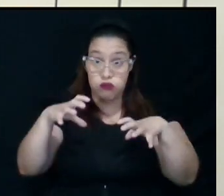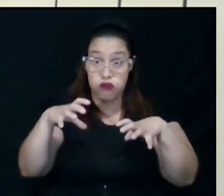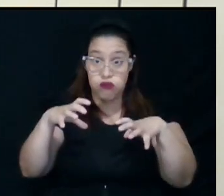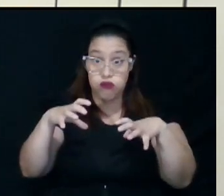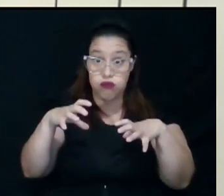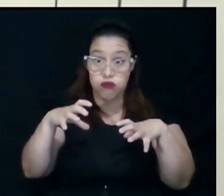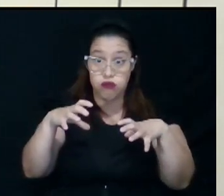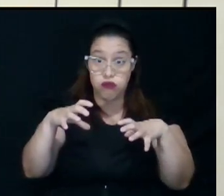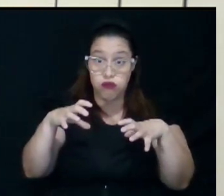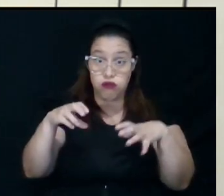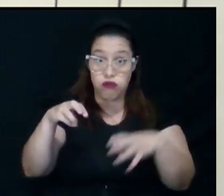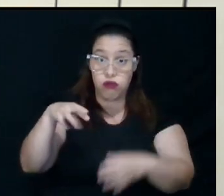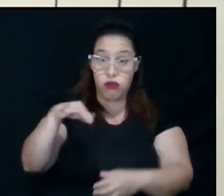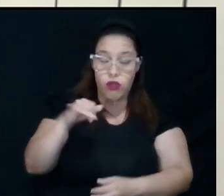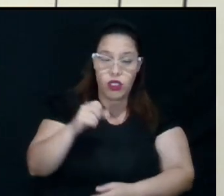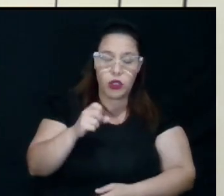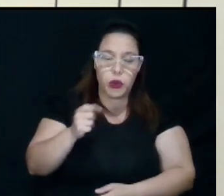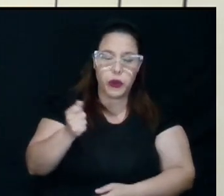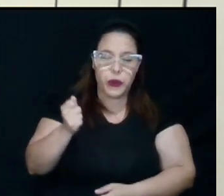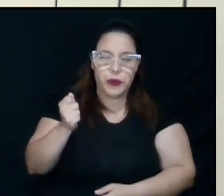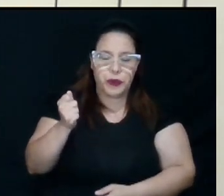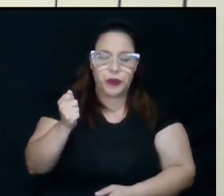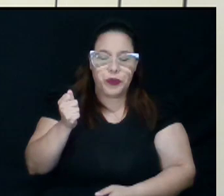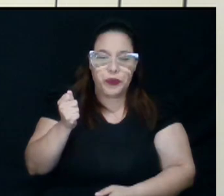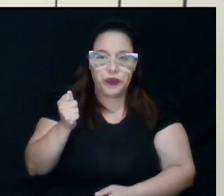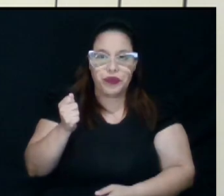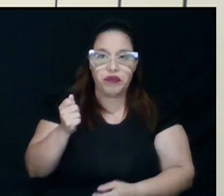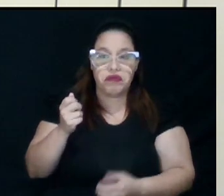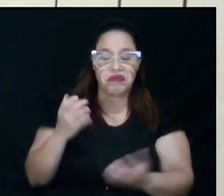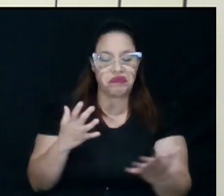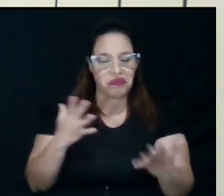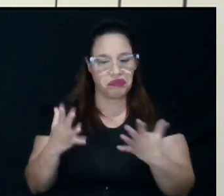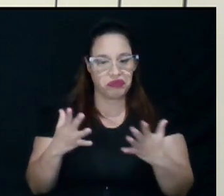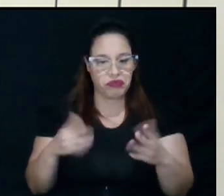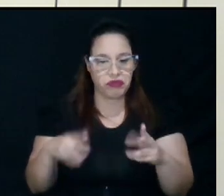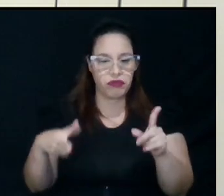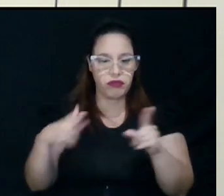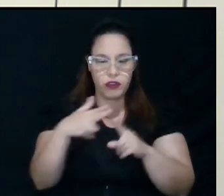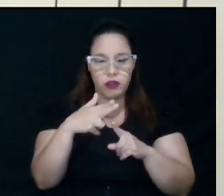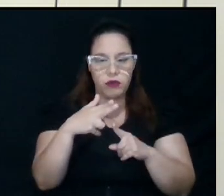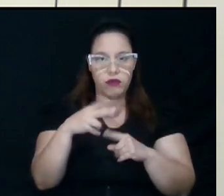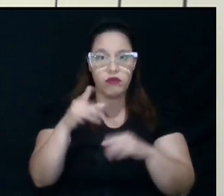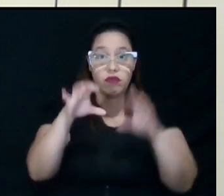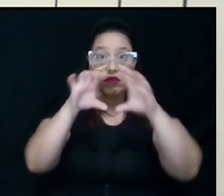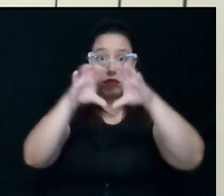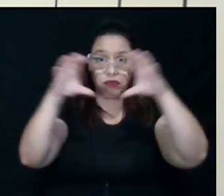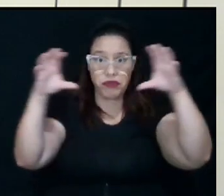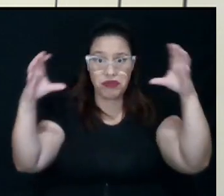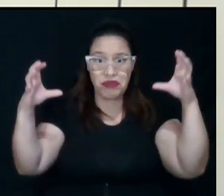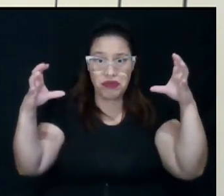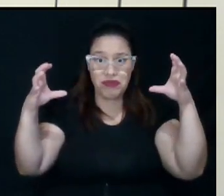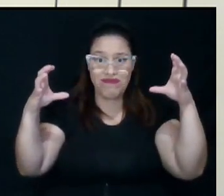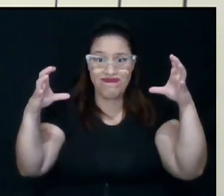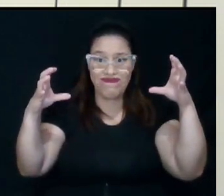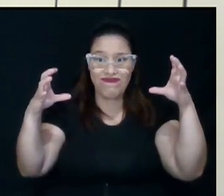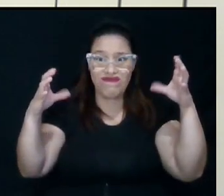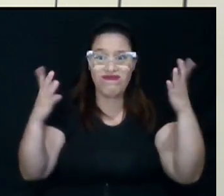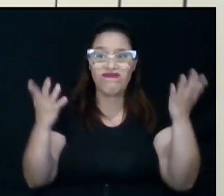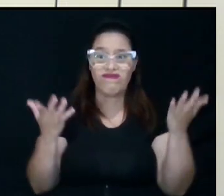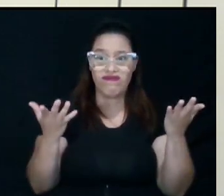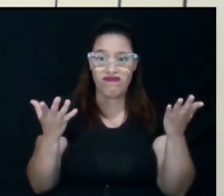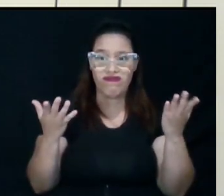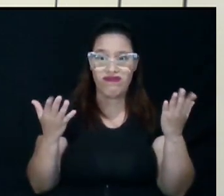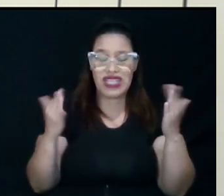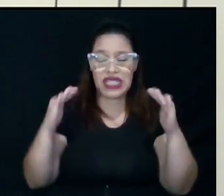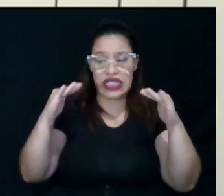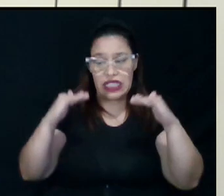de ar seco associada a um bloqueio atmosférico. E isso condiciona a baixa umidade relativa